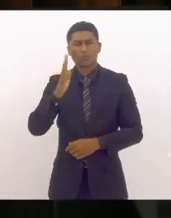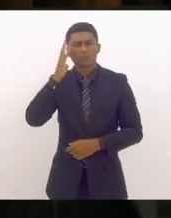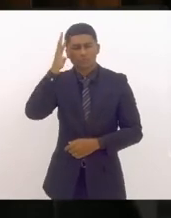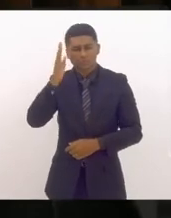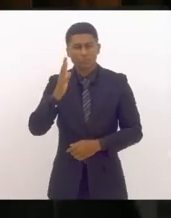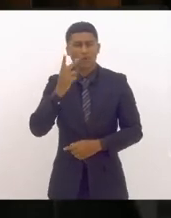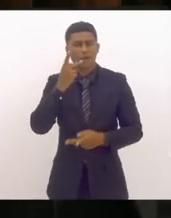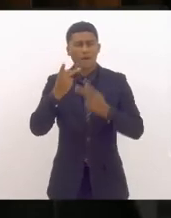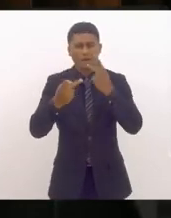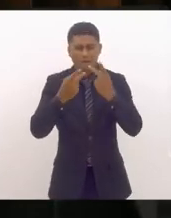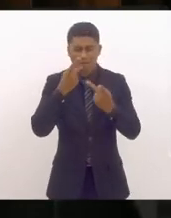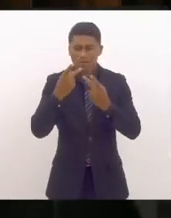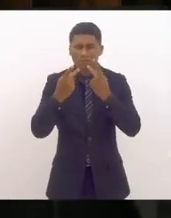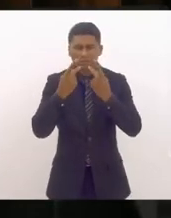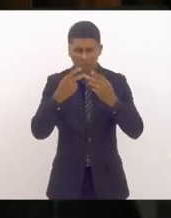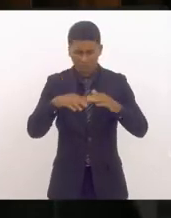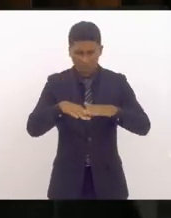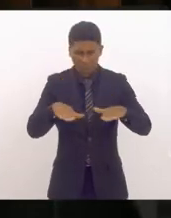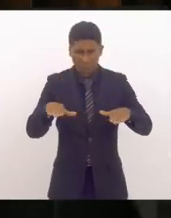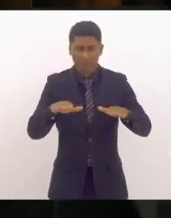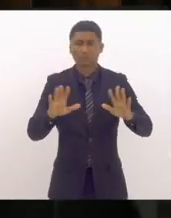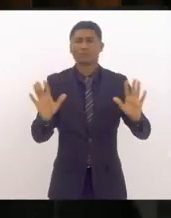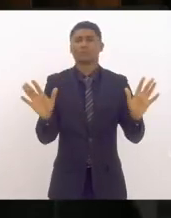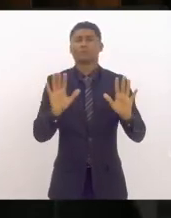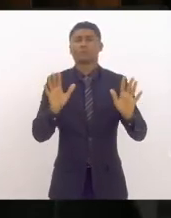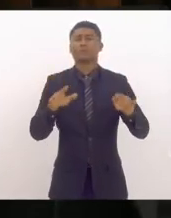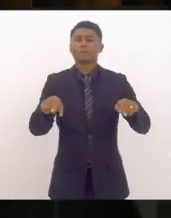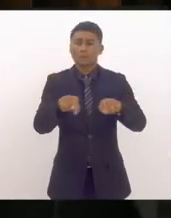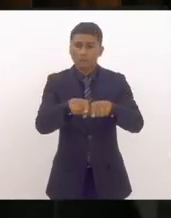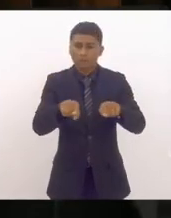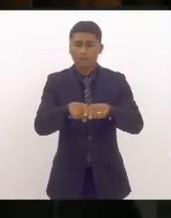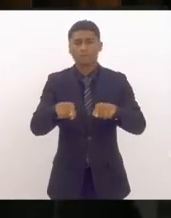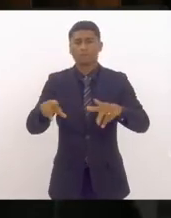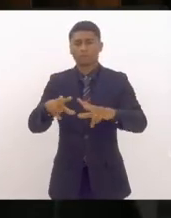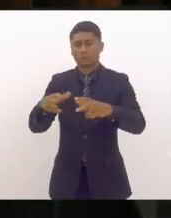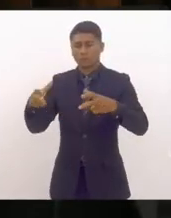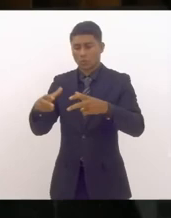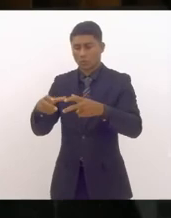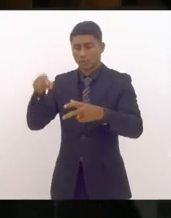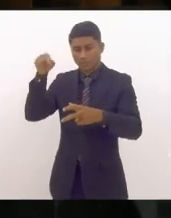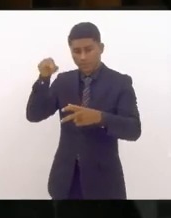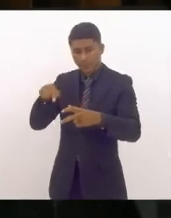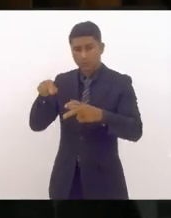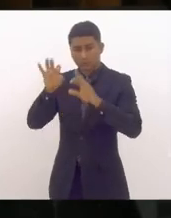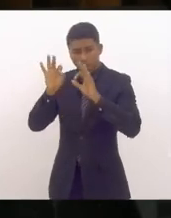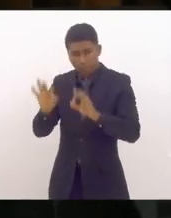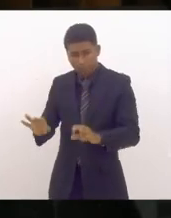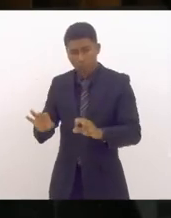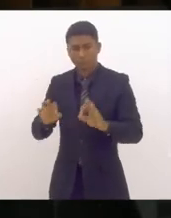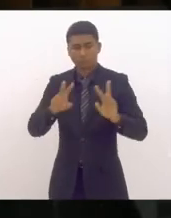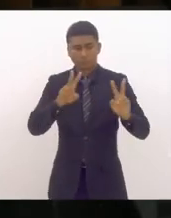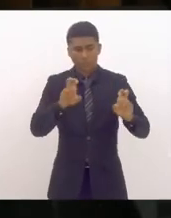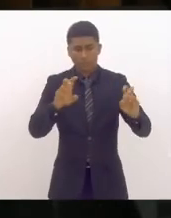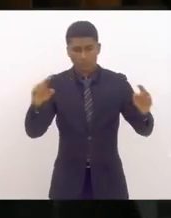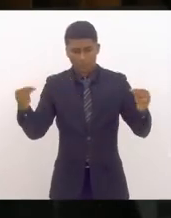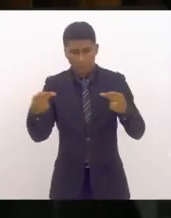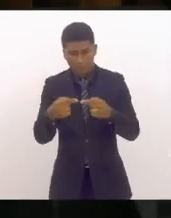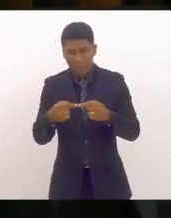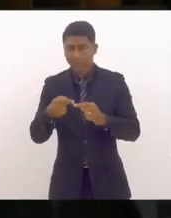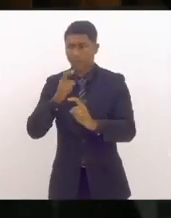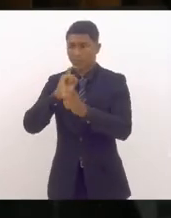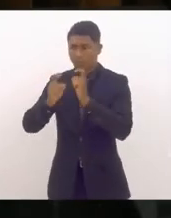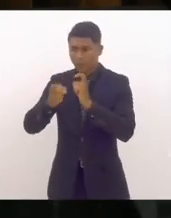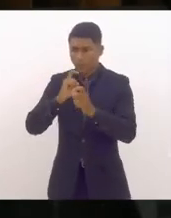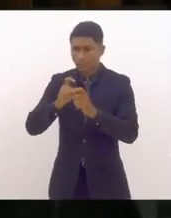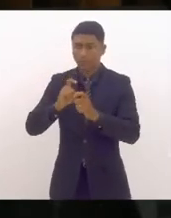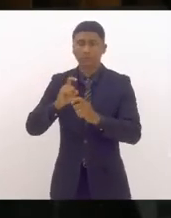discurso. A gente leva para discussão na comissão específica do tema. E, depois